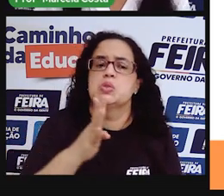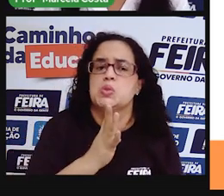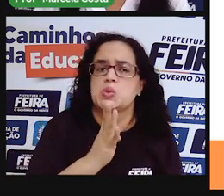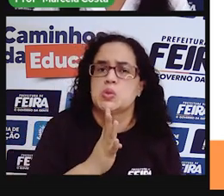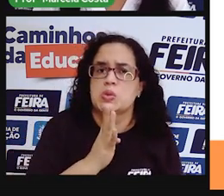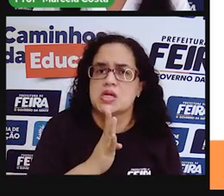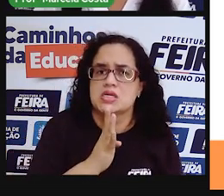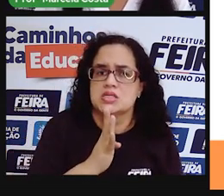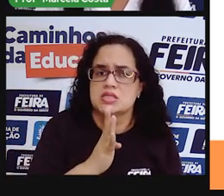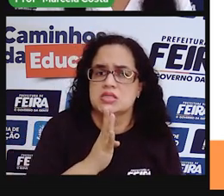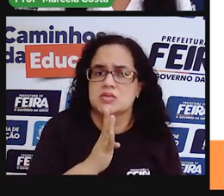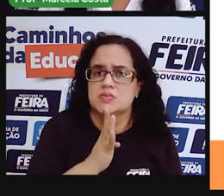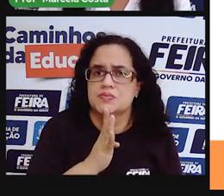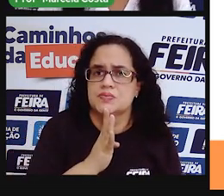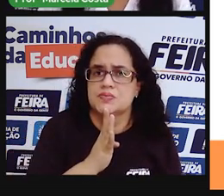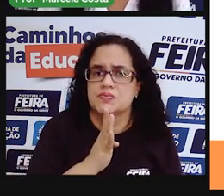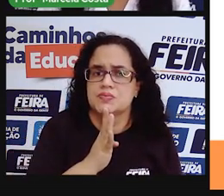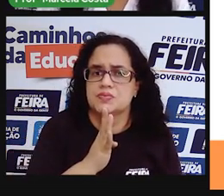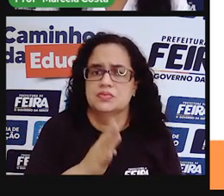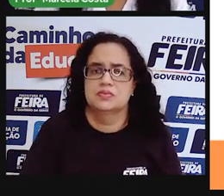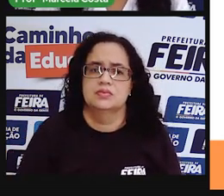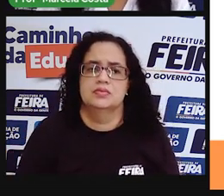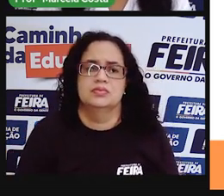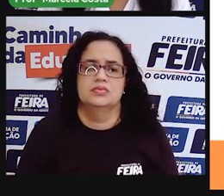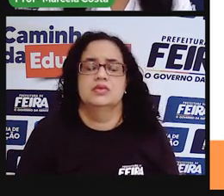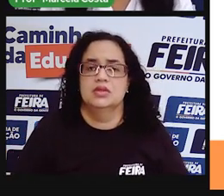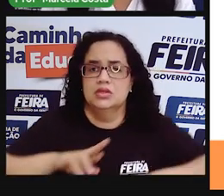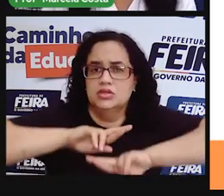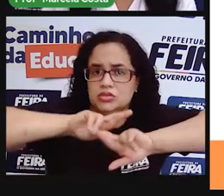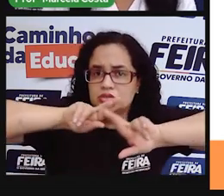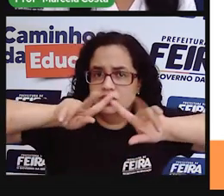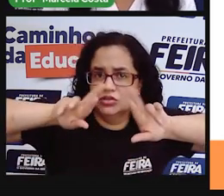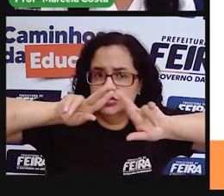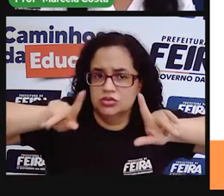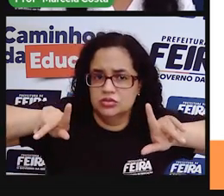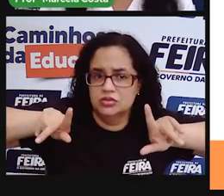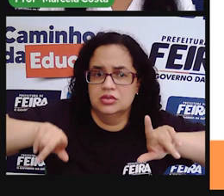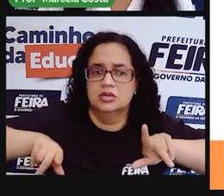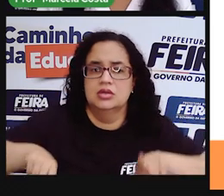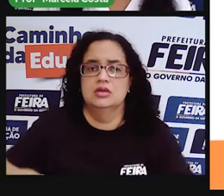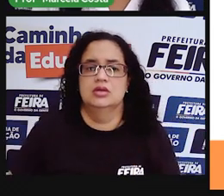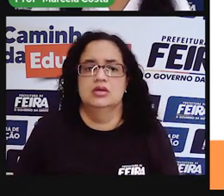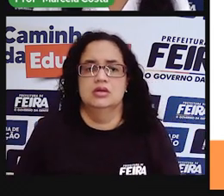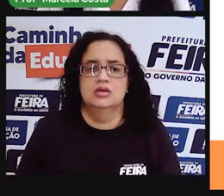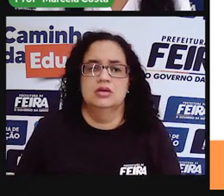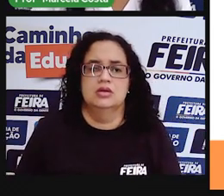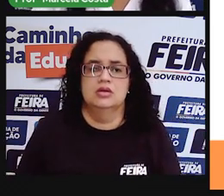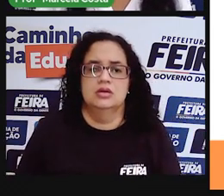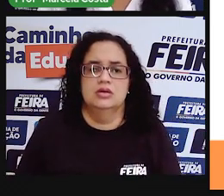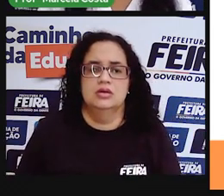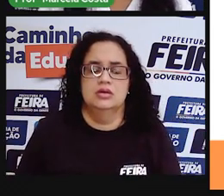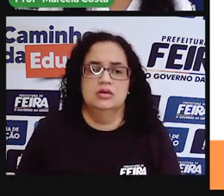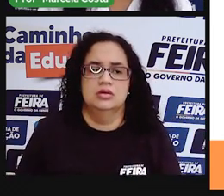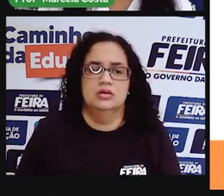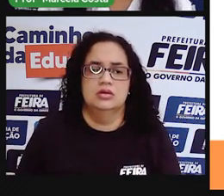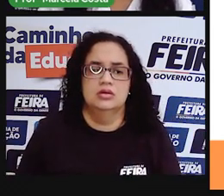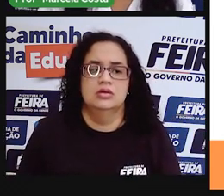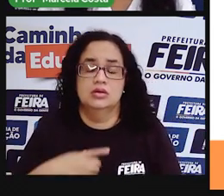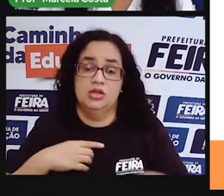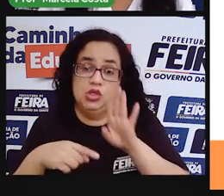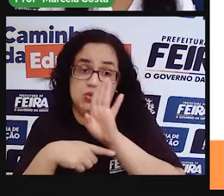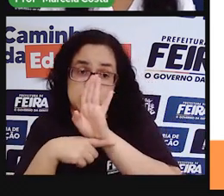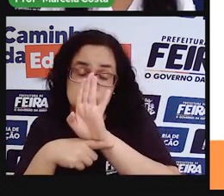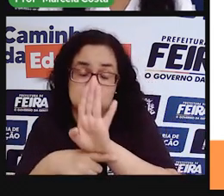algumas lixeiras, né, com cores diferentes e com esse símbolo. Esse símbolo, ele ajuda a gente